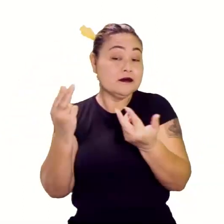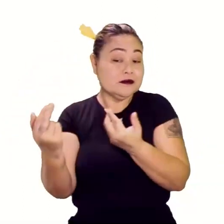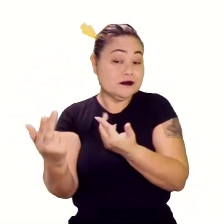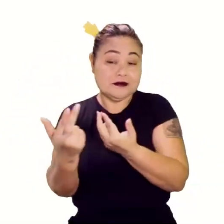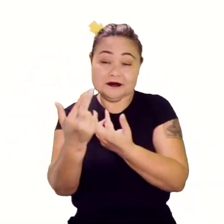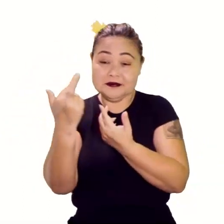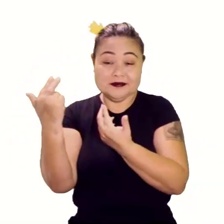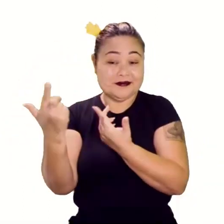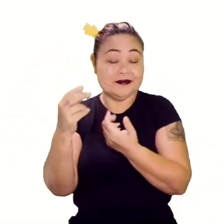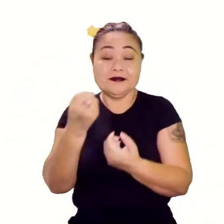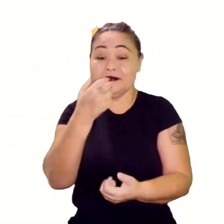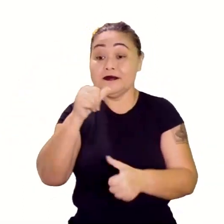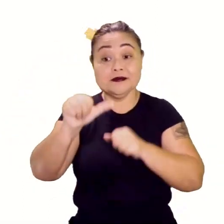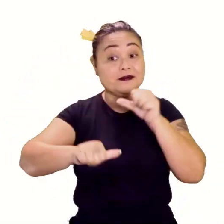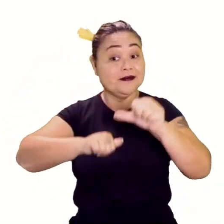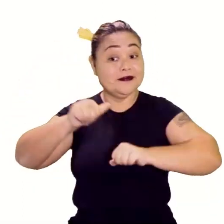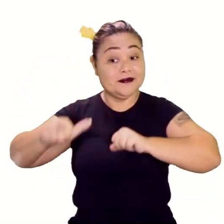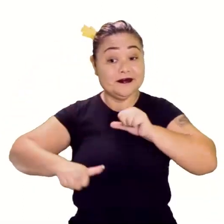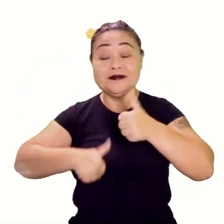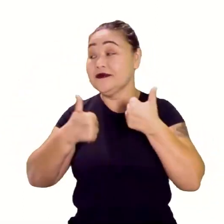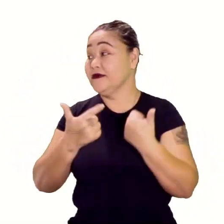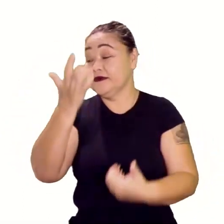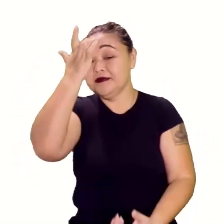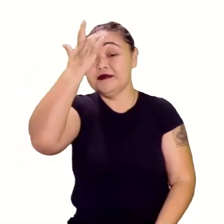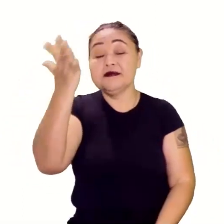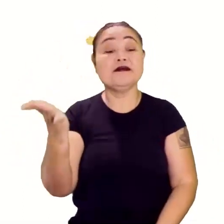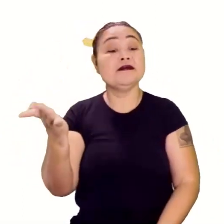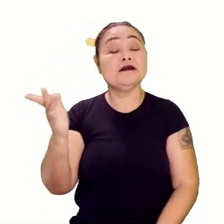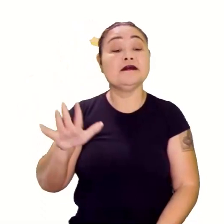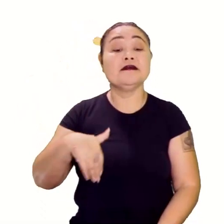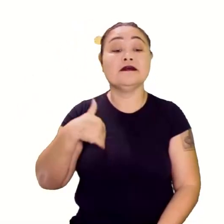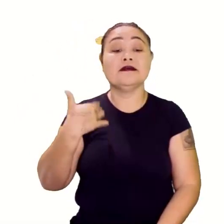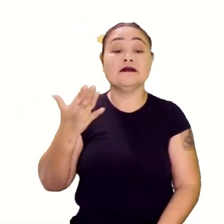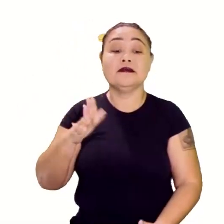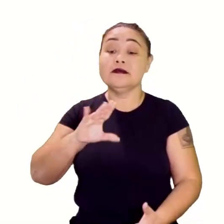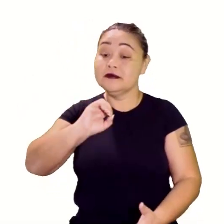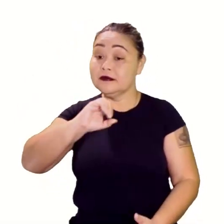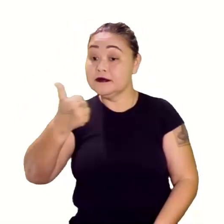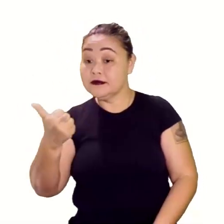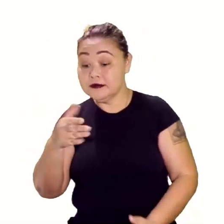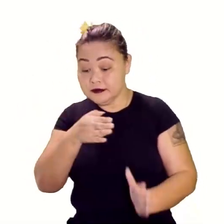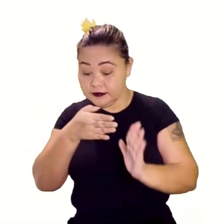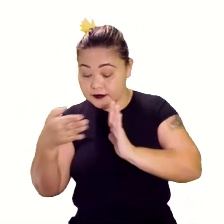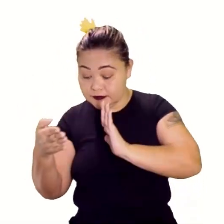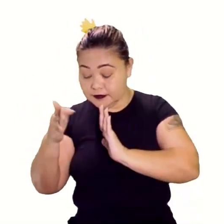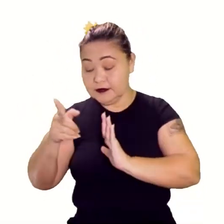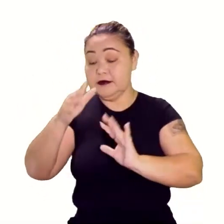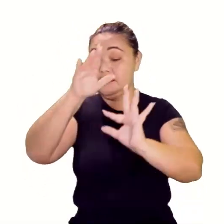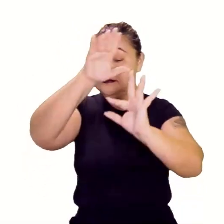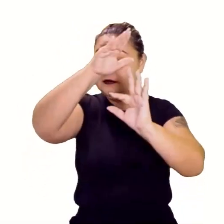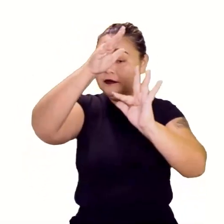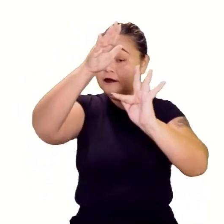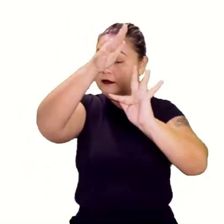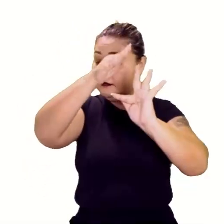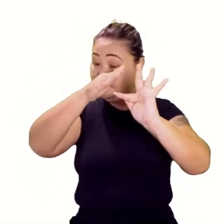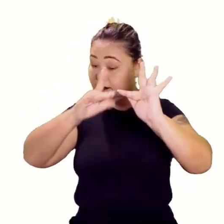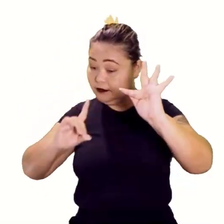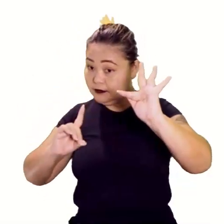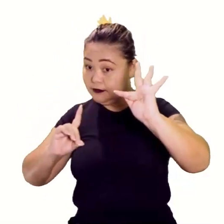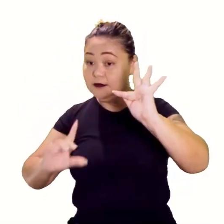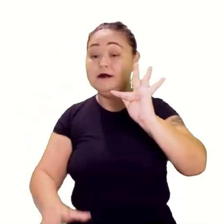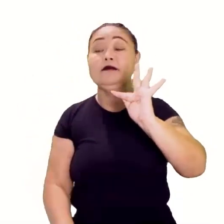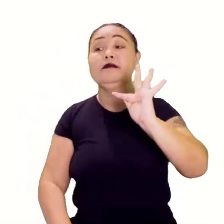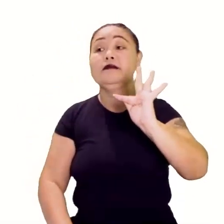mesmo ritmo, né? Que bom que não mudou, porque já fica fácil, né? Quando o A está entre 0 e 1, a função é